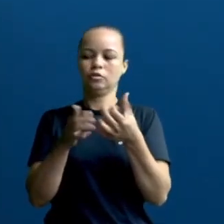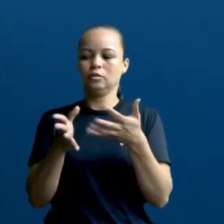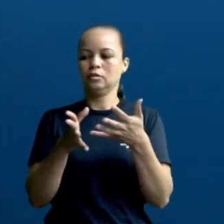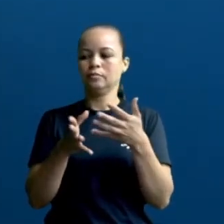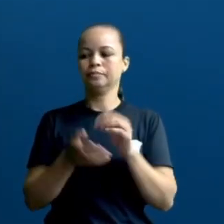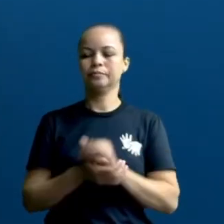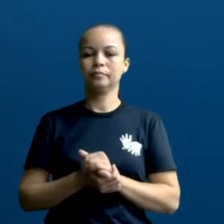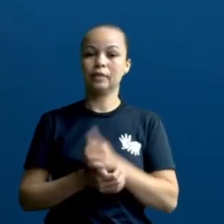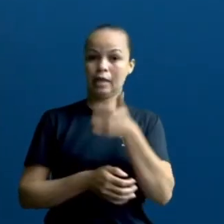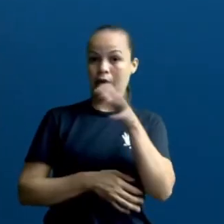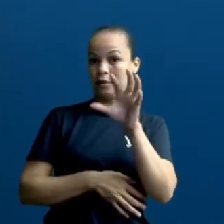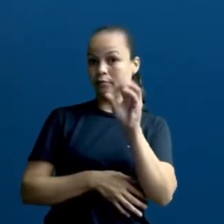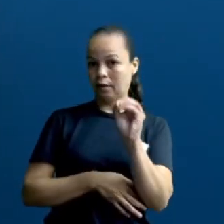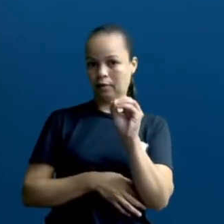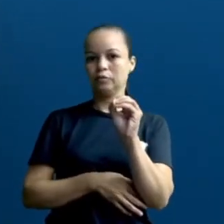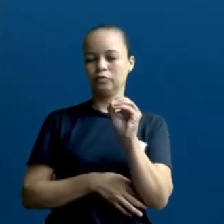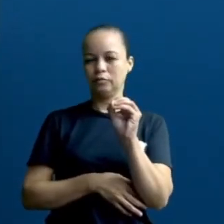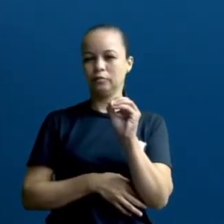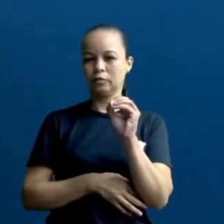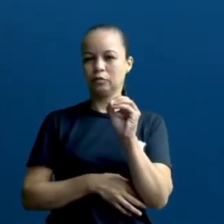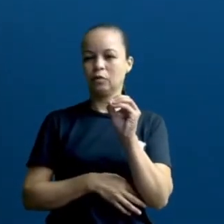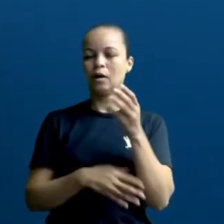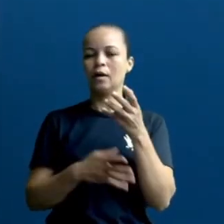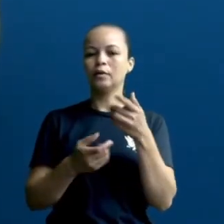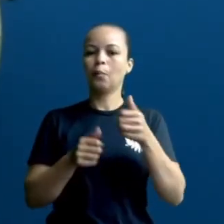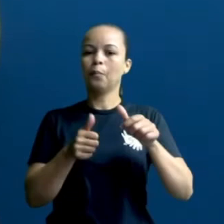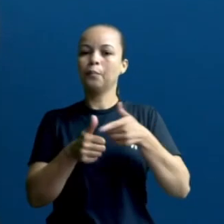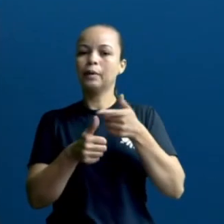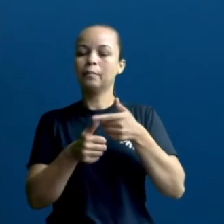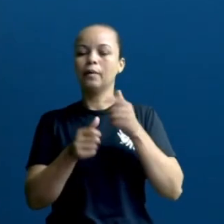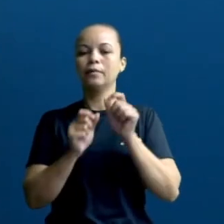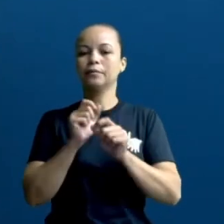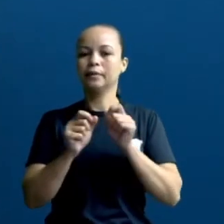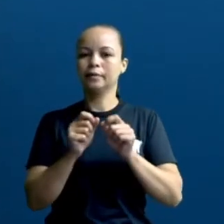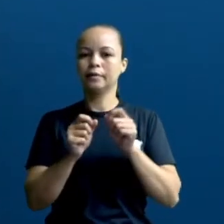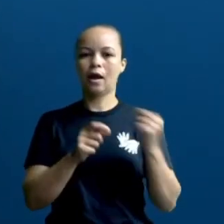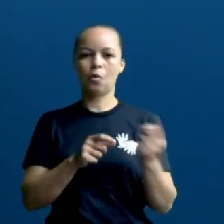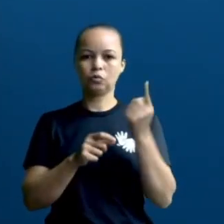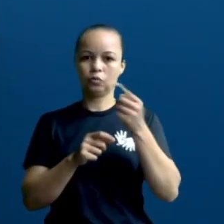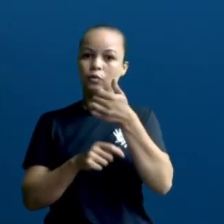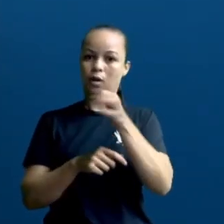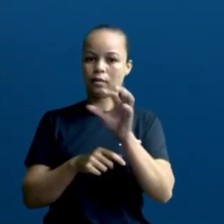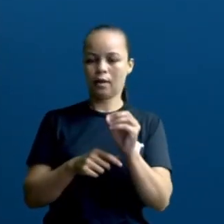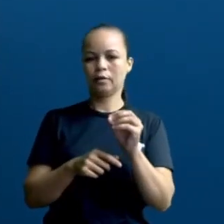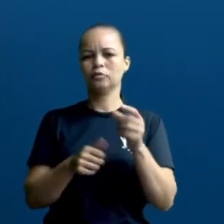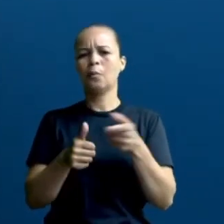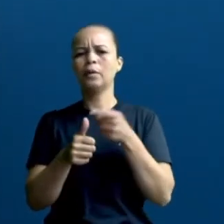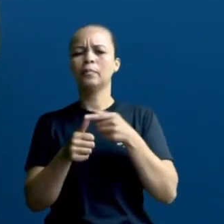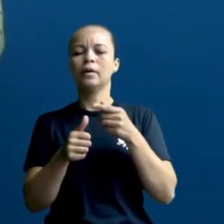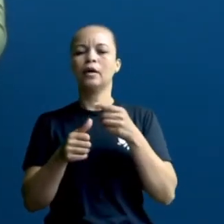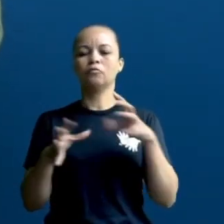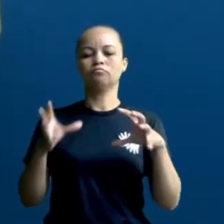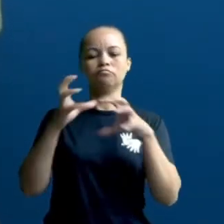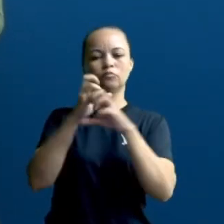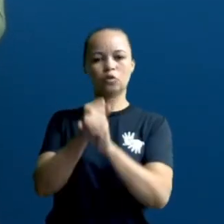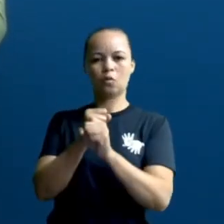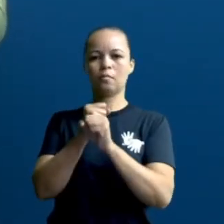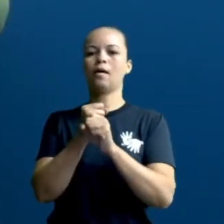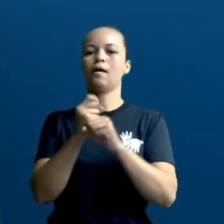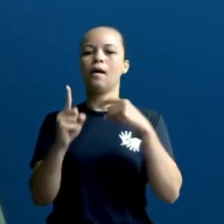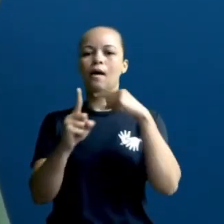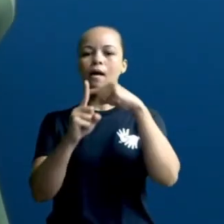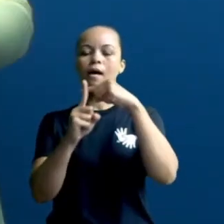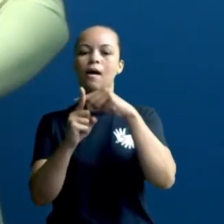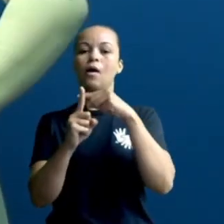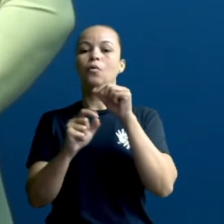tá? É 10, tá certo? Então, primeiro, vou somar quem está dentro do parêntese, depois eu